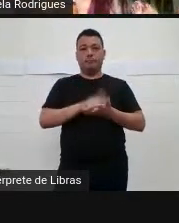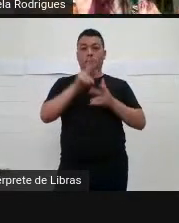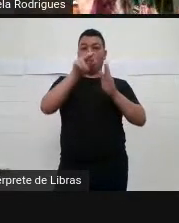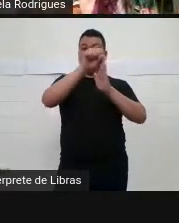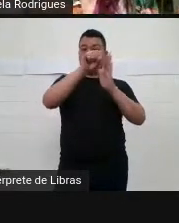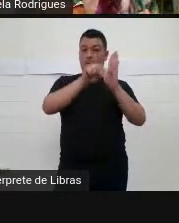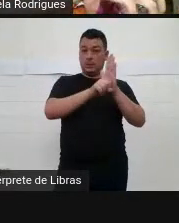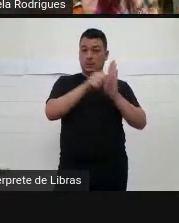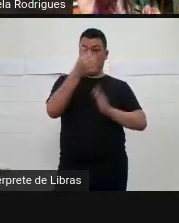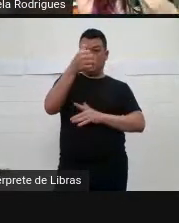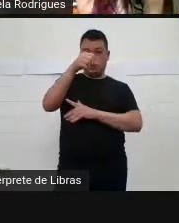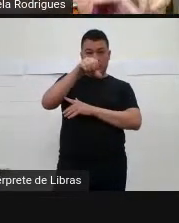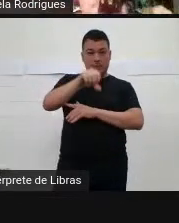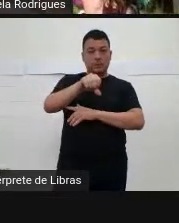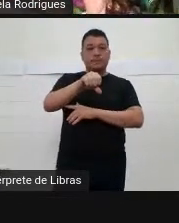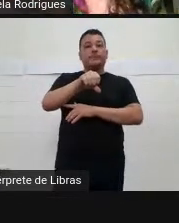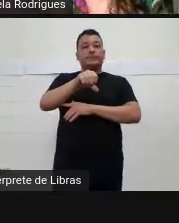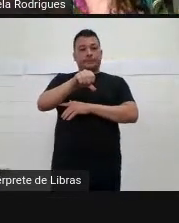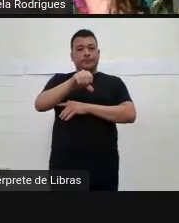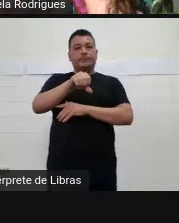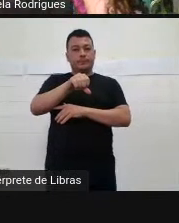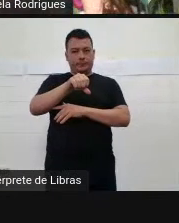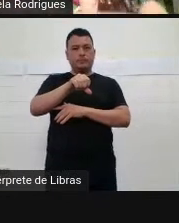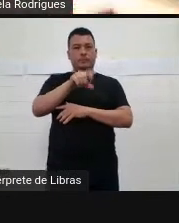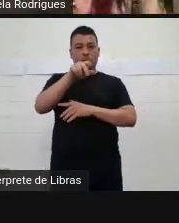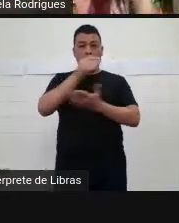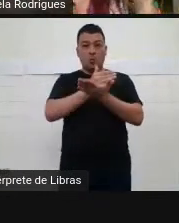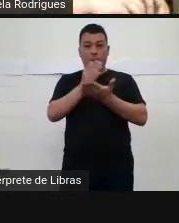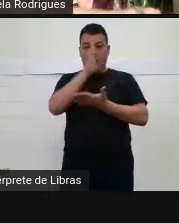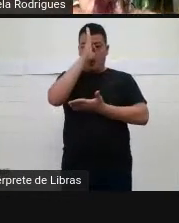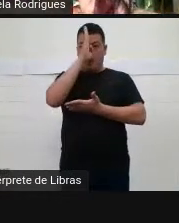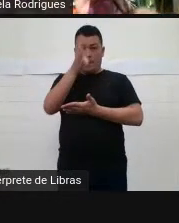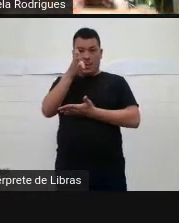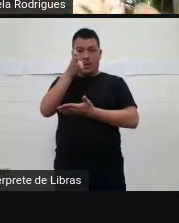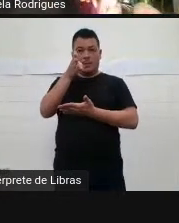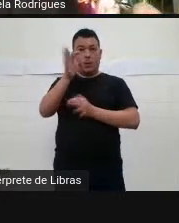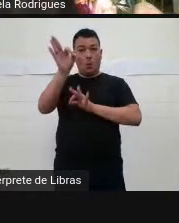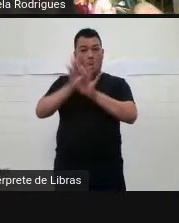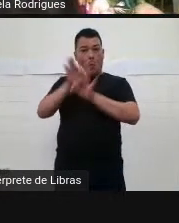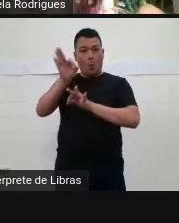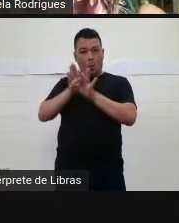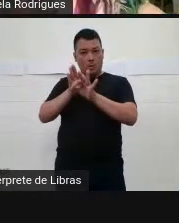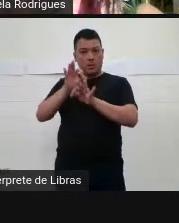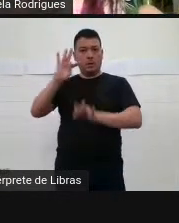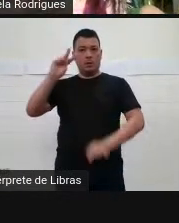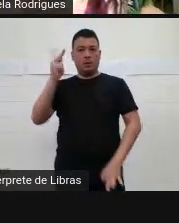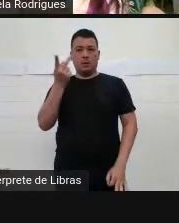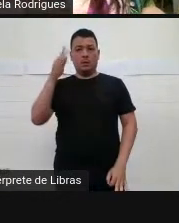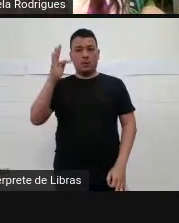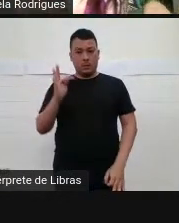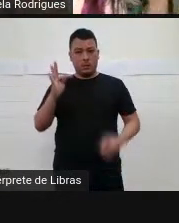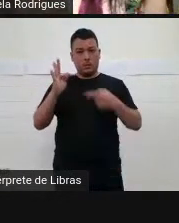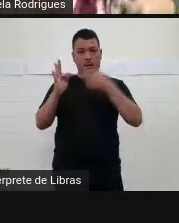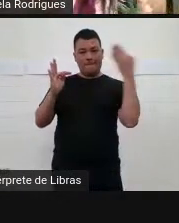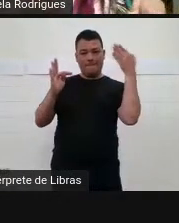vai construir, né, a heterossexualidade, né, o heterossexual,